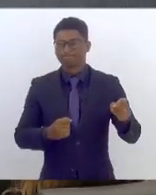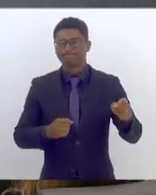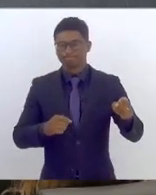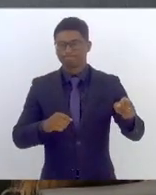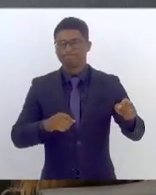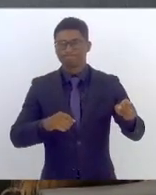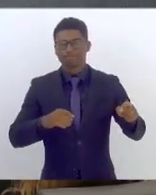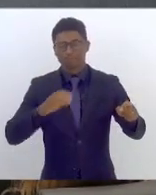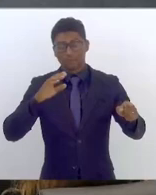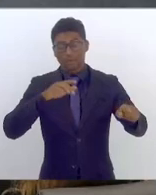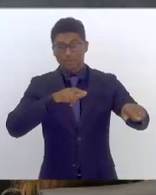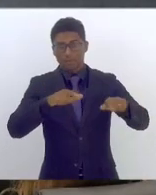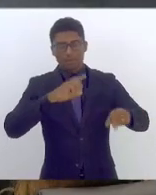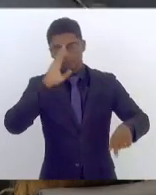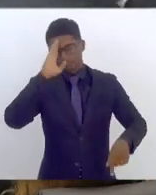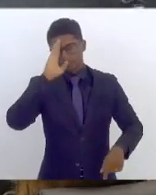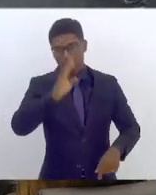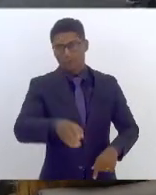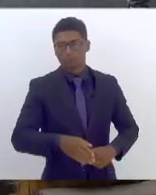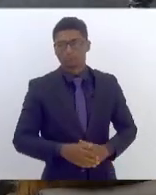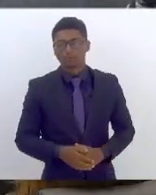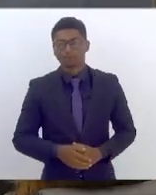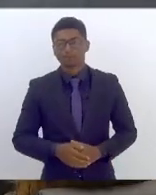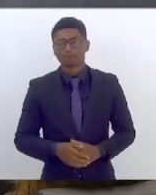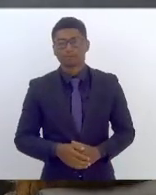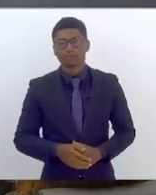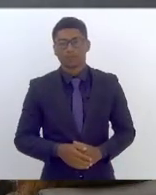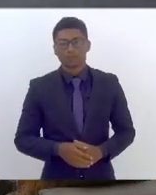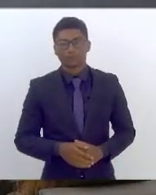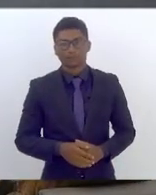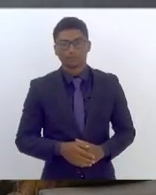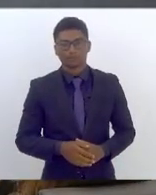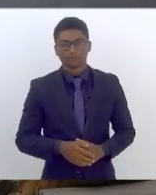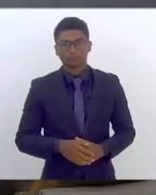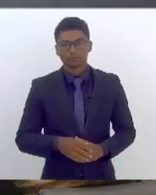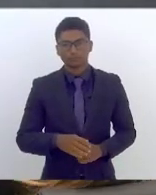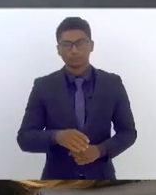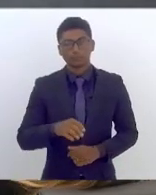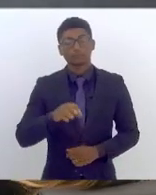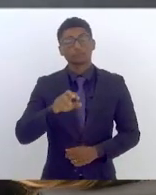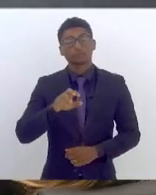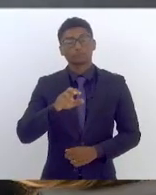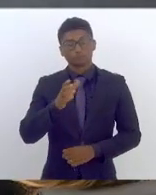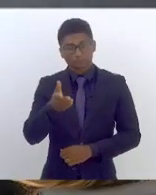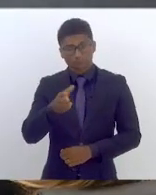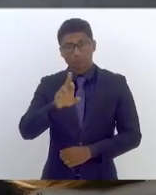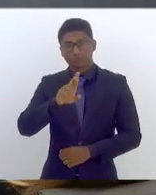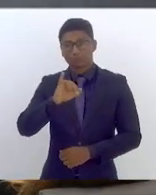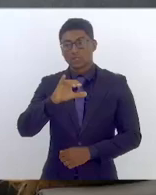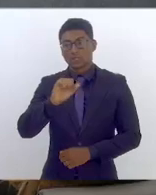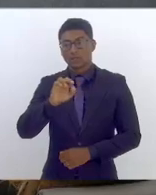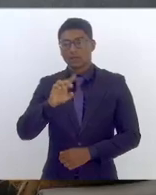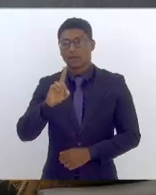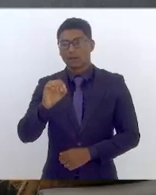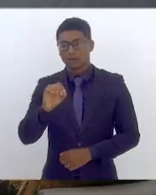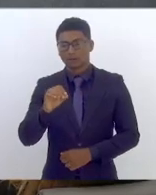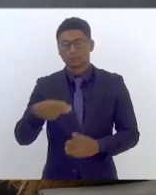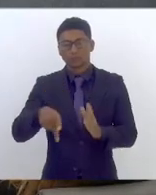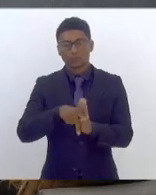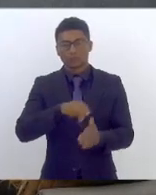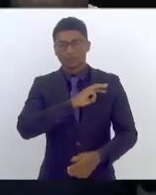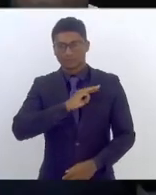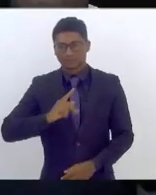de tudo mais Excelentíssimo Senhor Ricardo Martins nosso corredor do Ministério